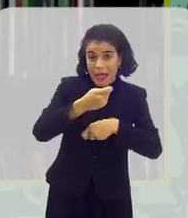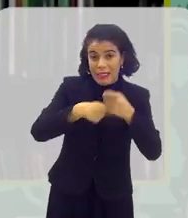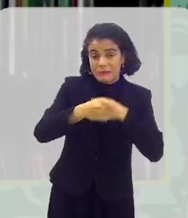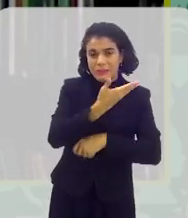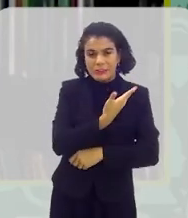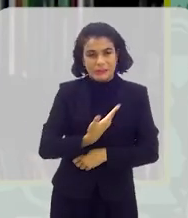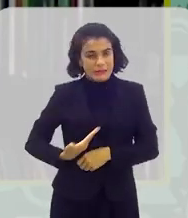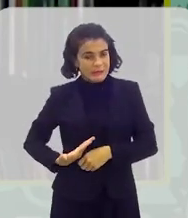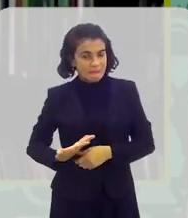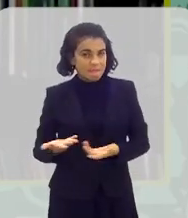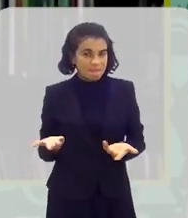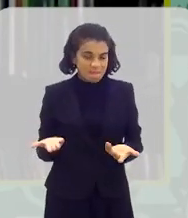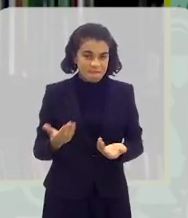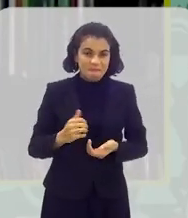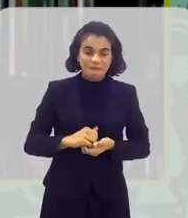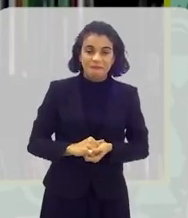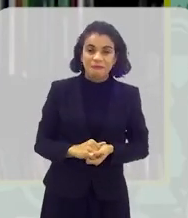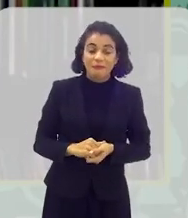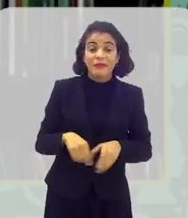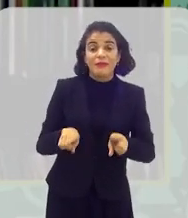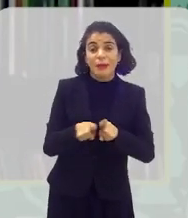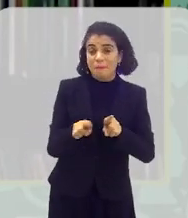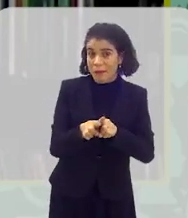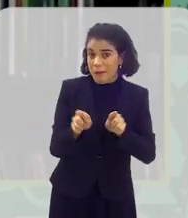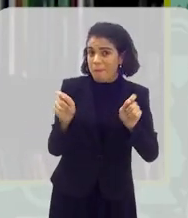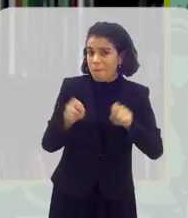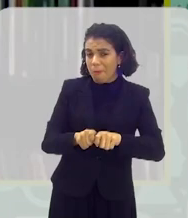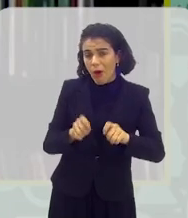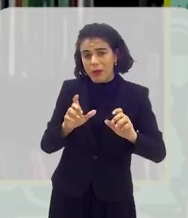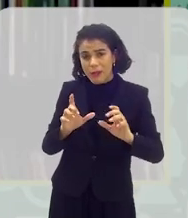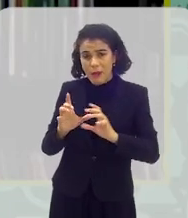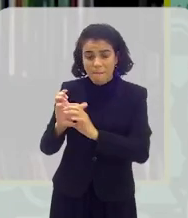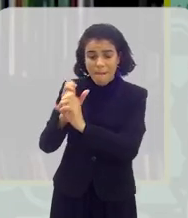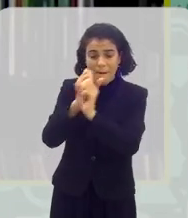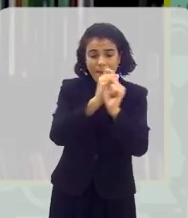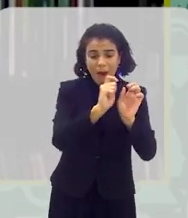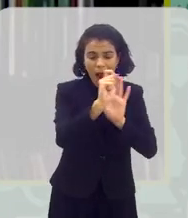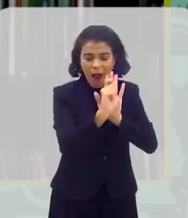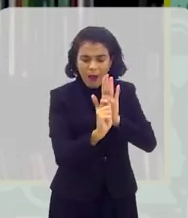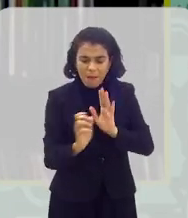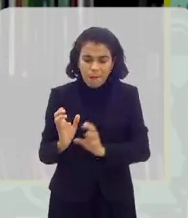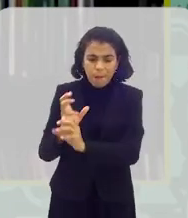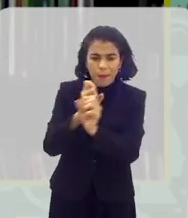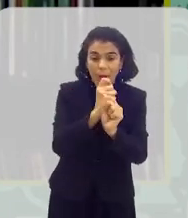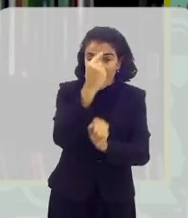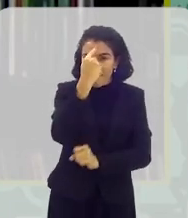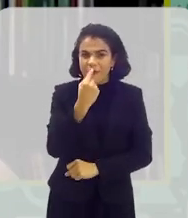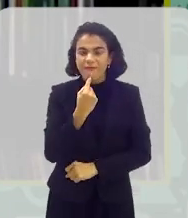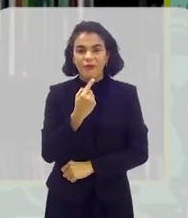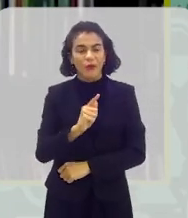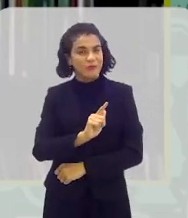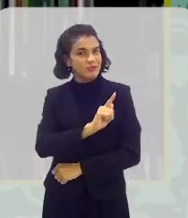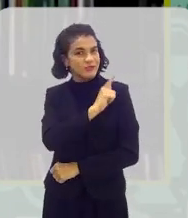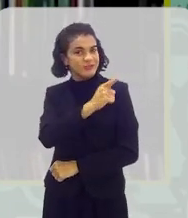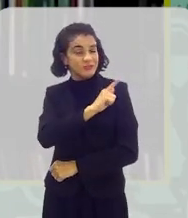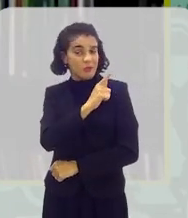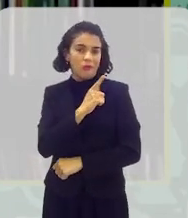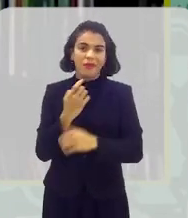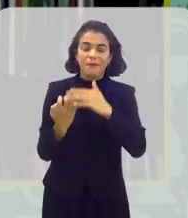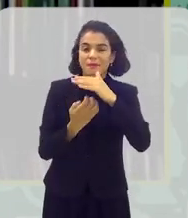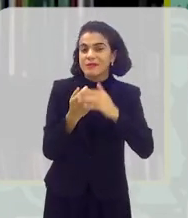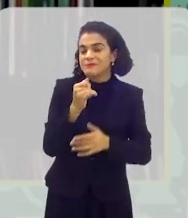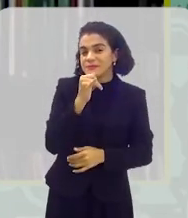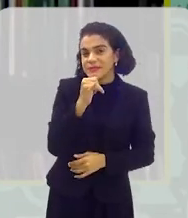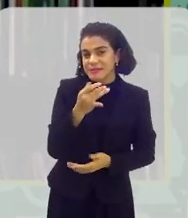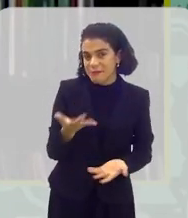administração pública inclusive podemos chegar até ao perfil de um gestor de uma